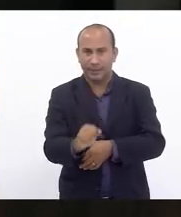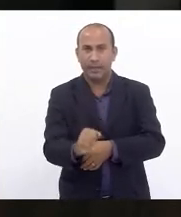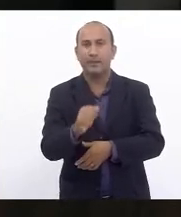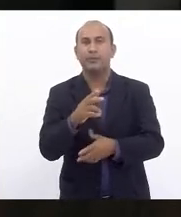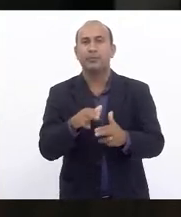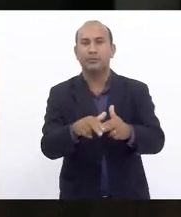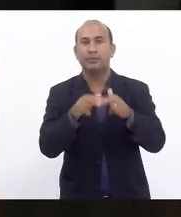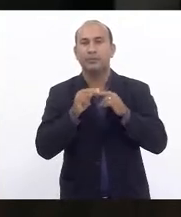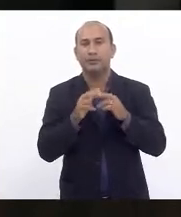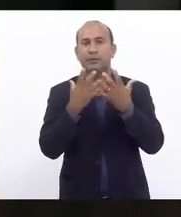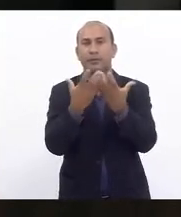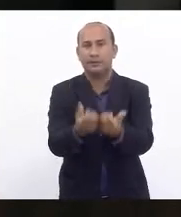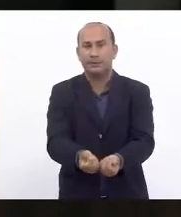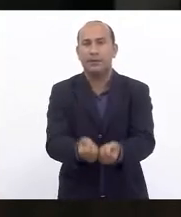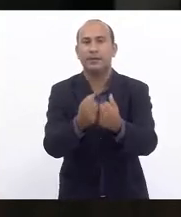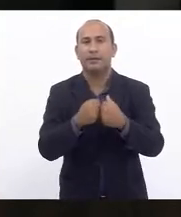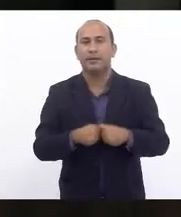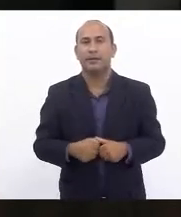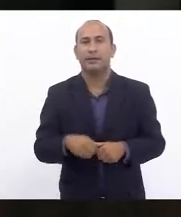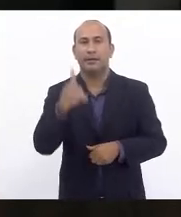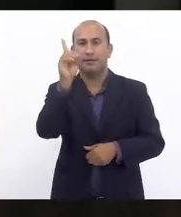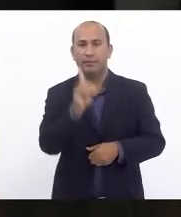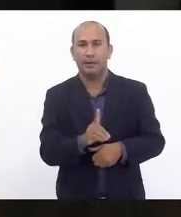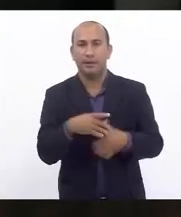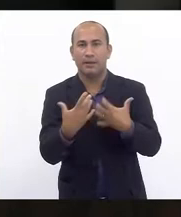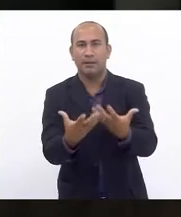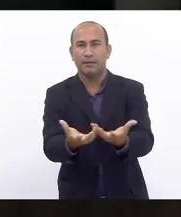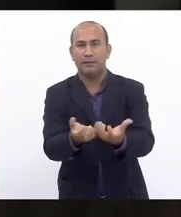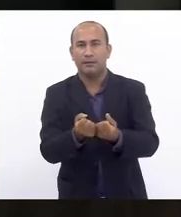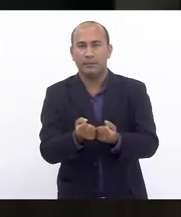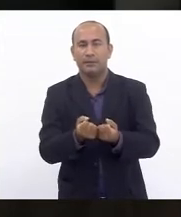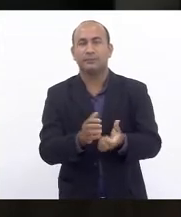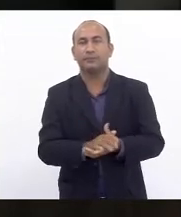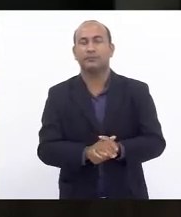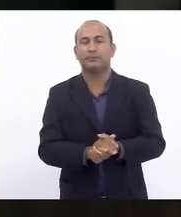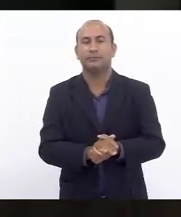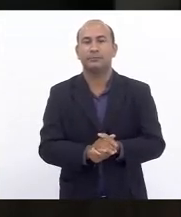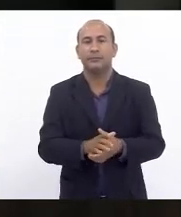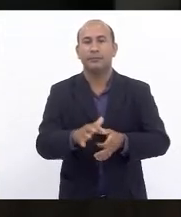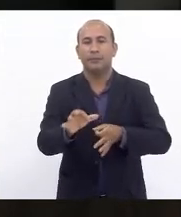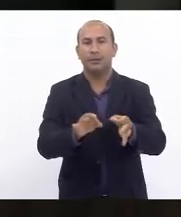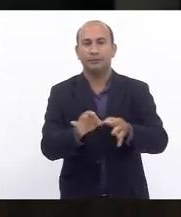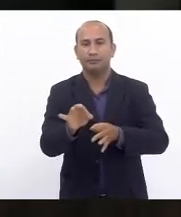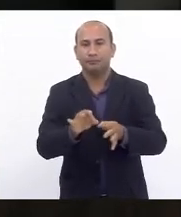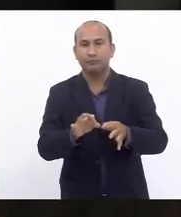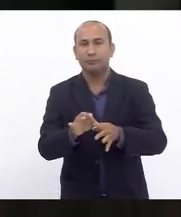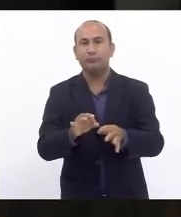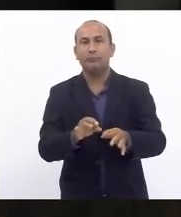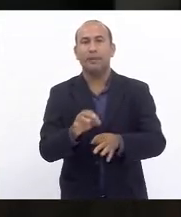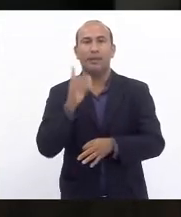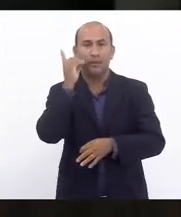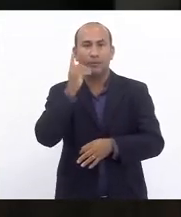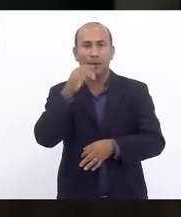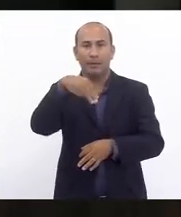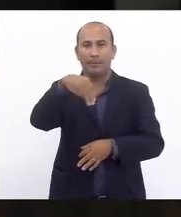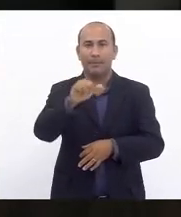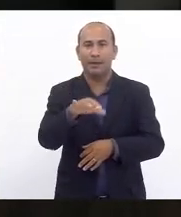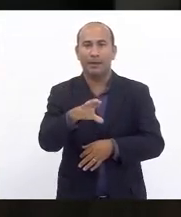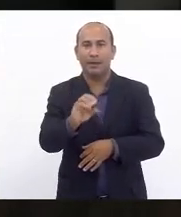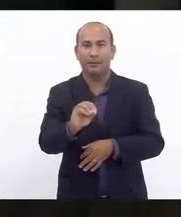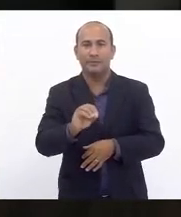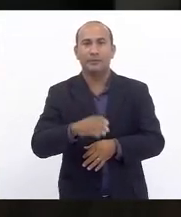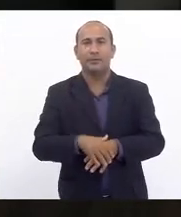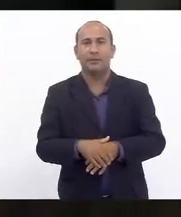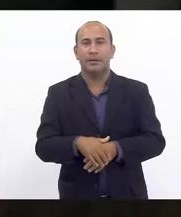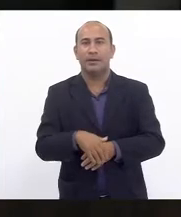pessoa com deficiência favorável, de orçamento, finanças, fiscalização financeira e controle favorável. Relatores, deputado Márcio Pacheco,